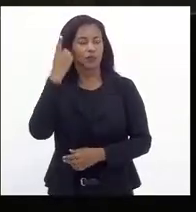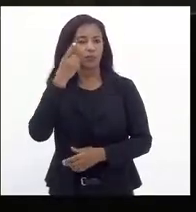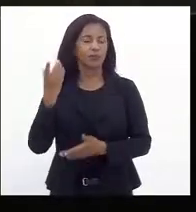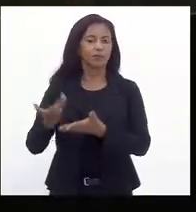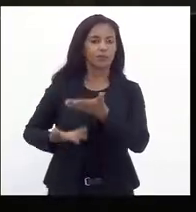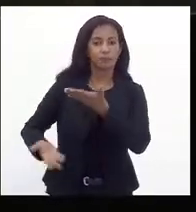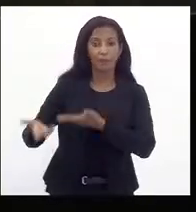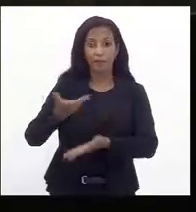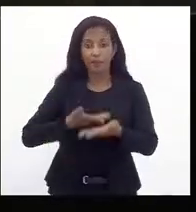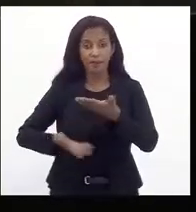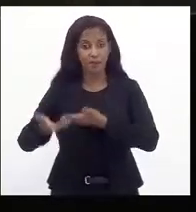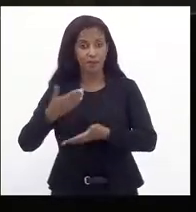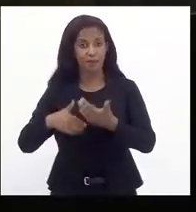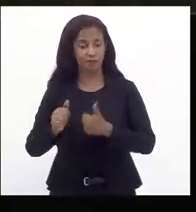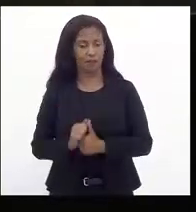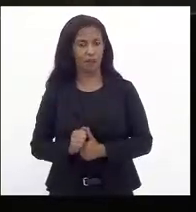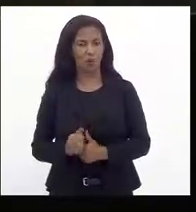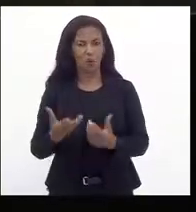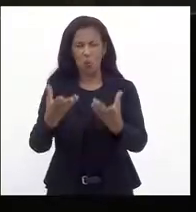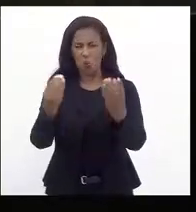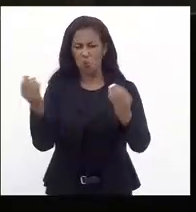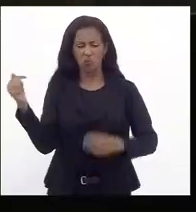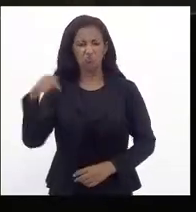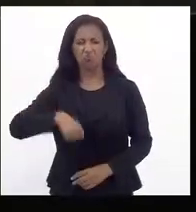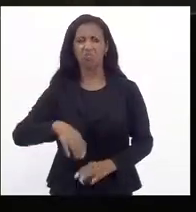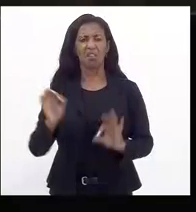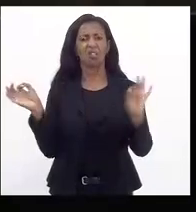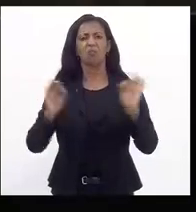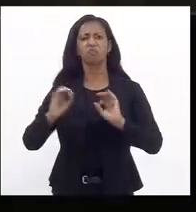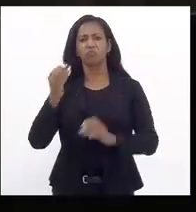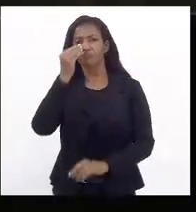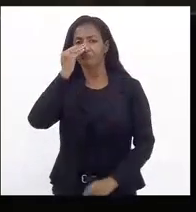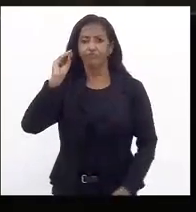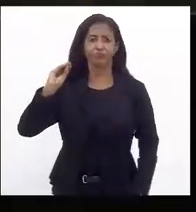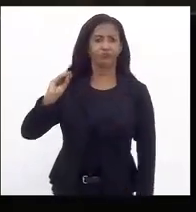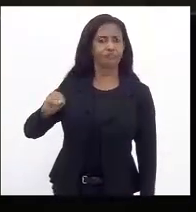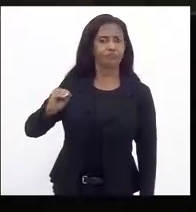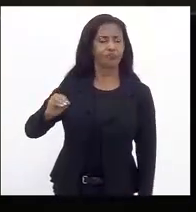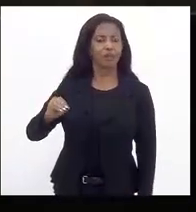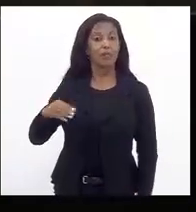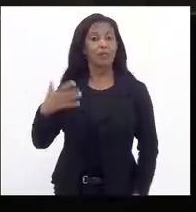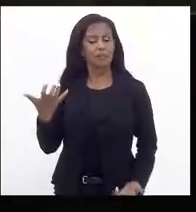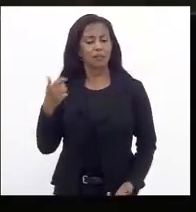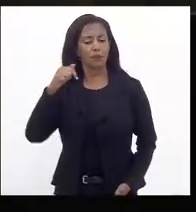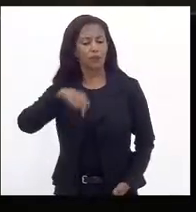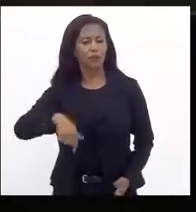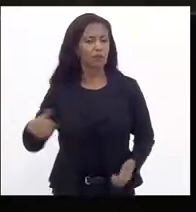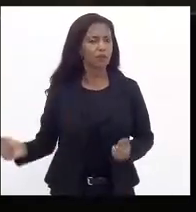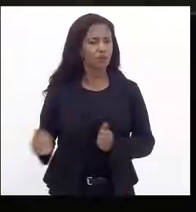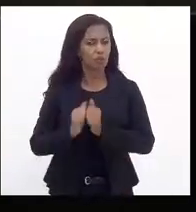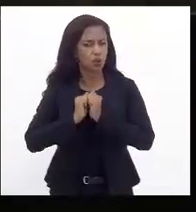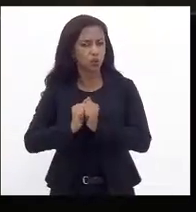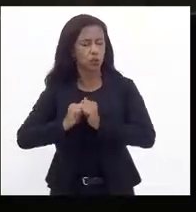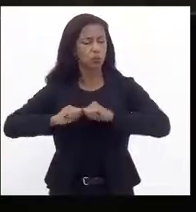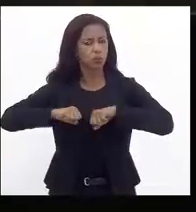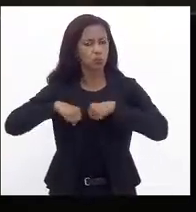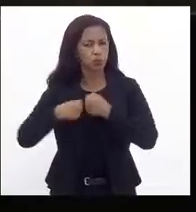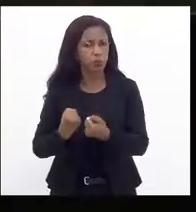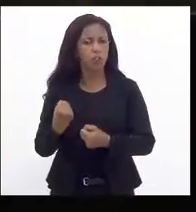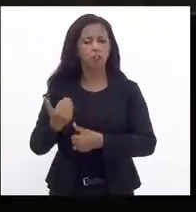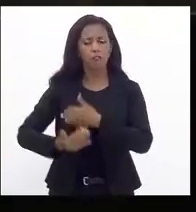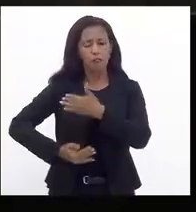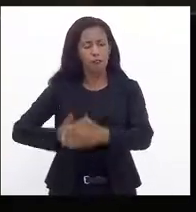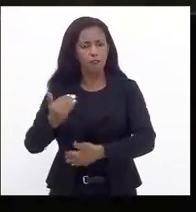desse processo que muitos nem aqui estiveram tão quero louvar aqueles que estiveram aqui e que